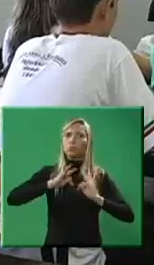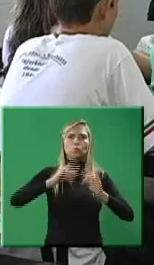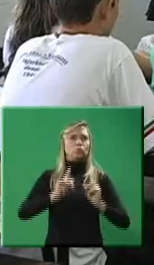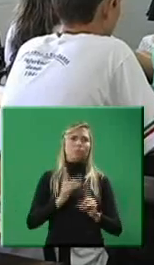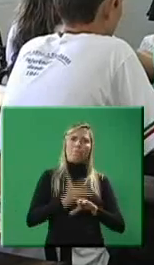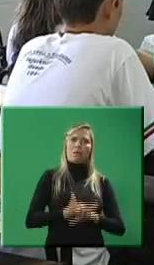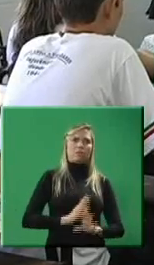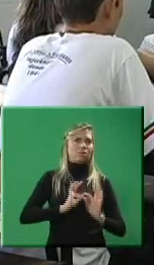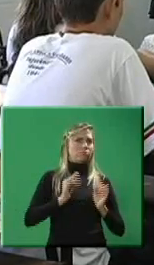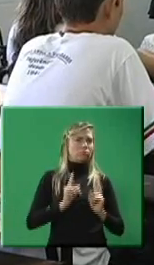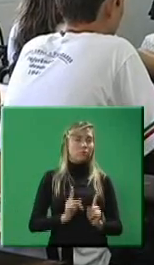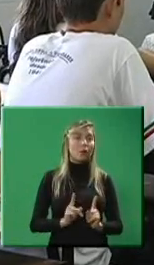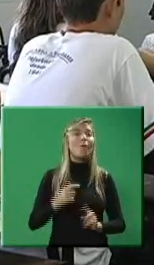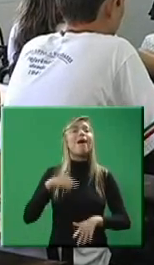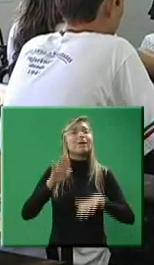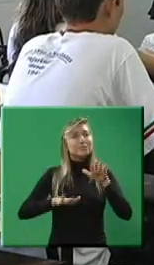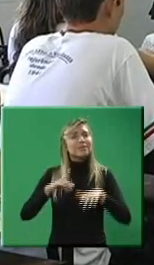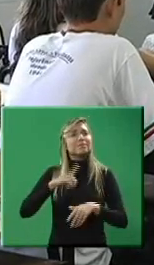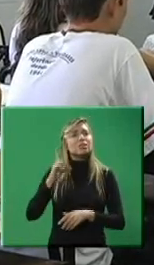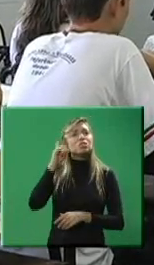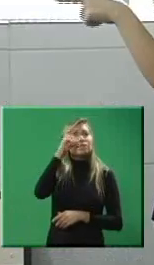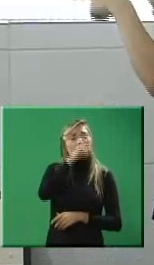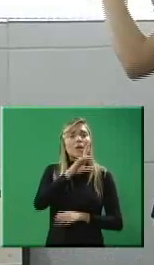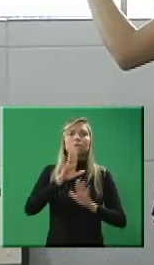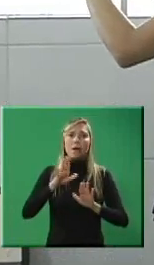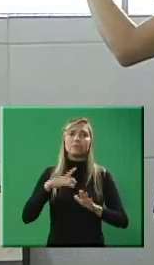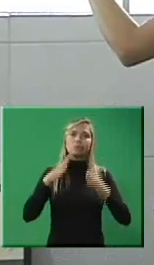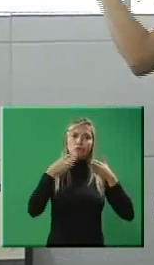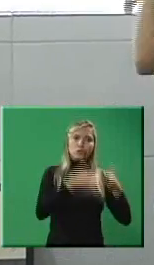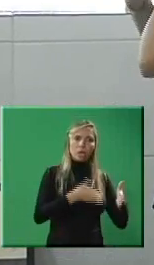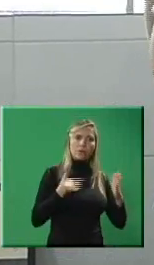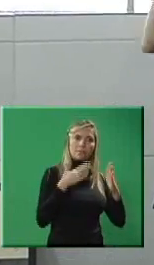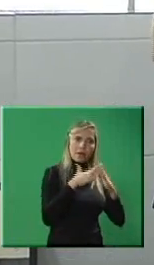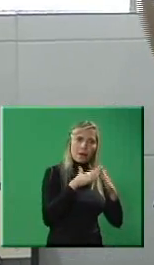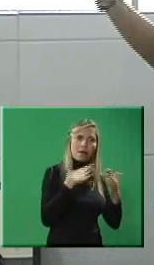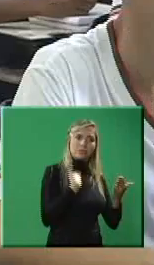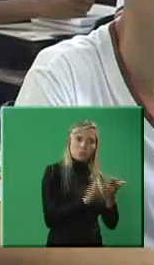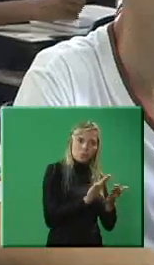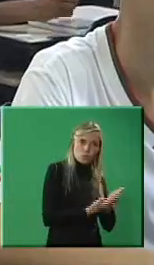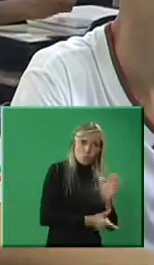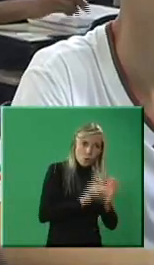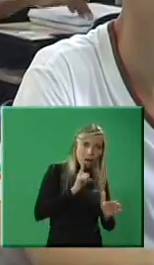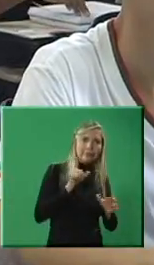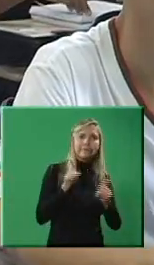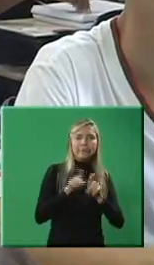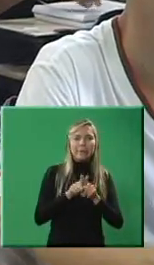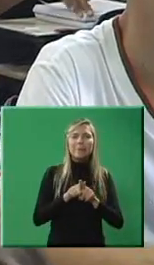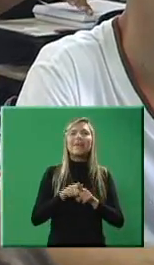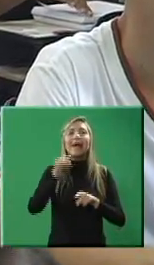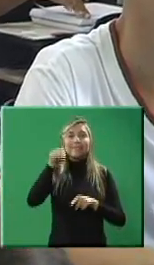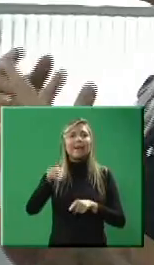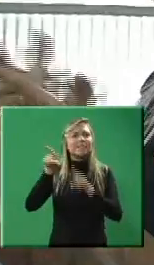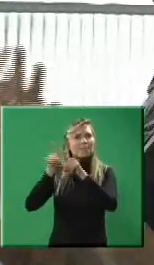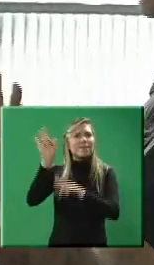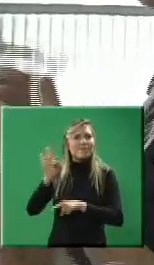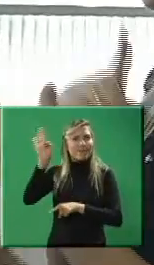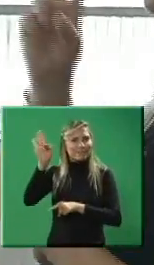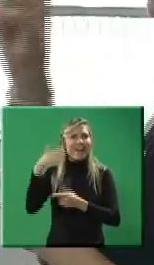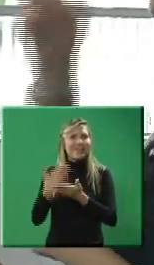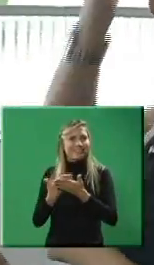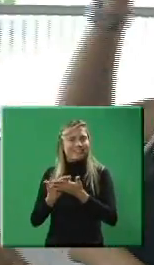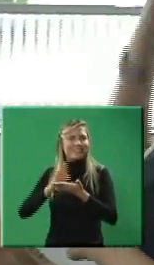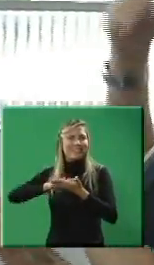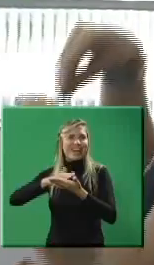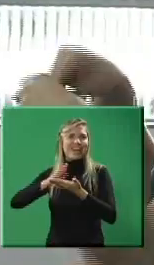matérias. Então, assim, às vezes tem realmente um pouco de dificuldade, mas eu chego em casa, eu estudo. Tanto na FUNED também, à noite, quando eu